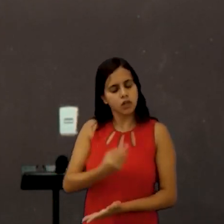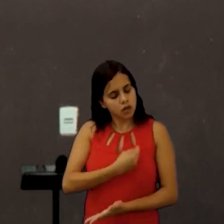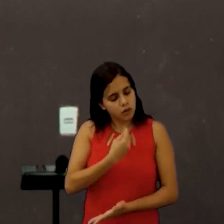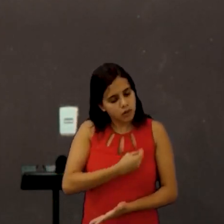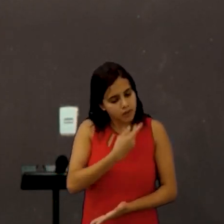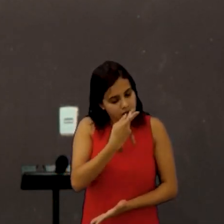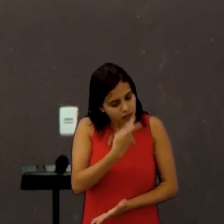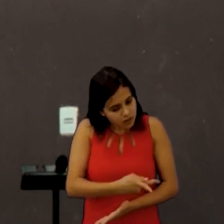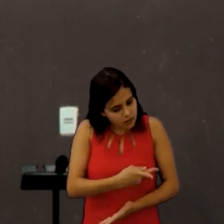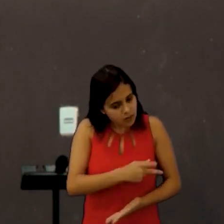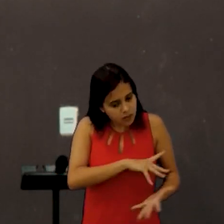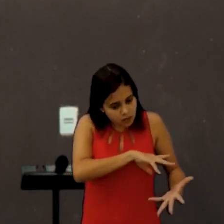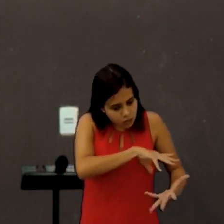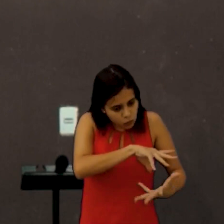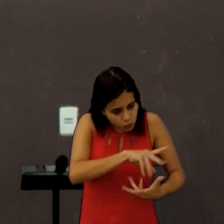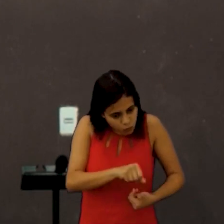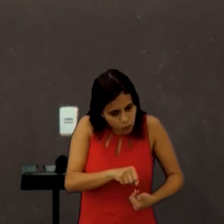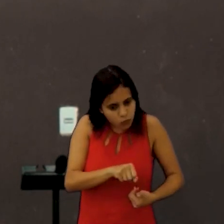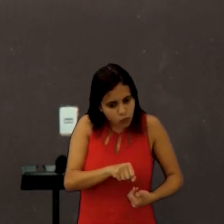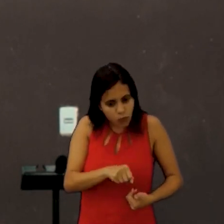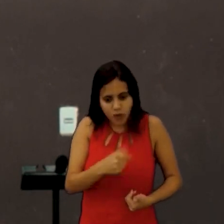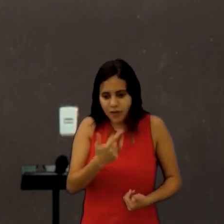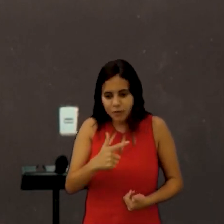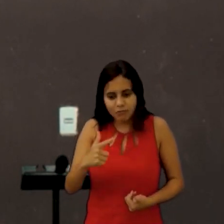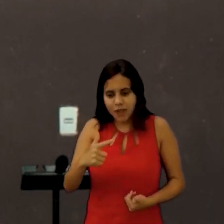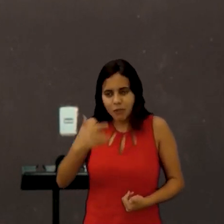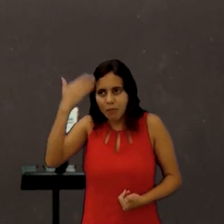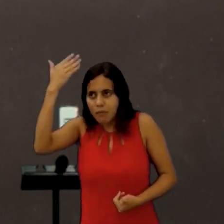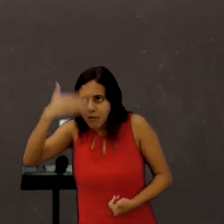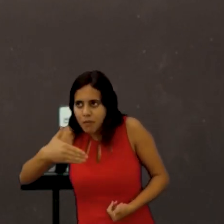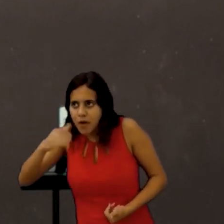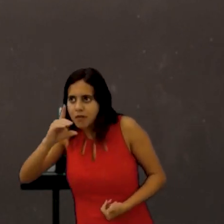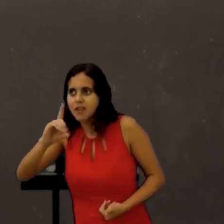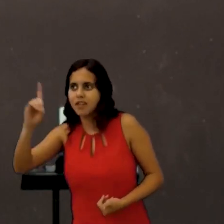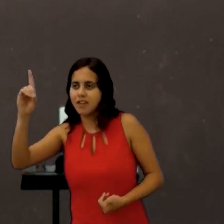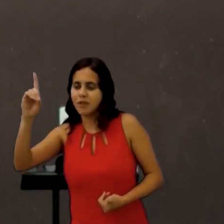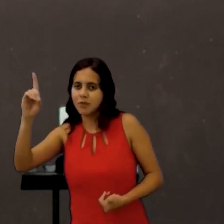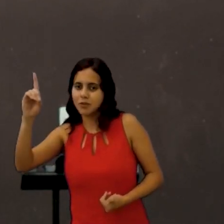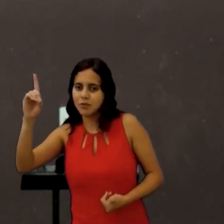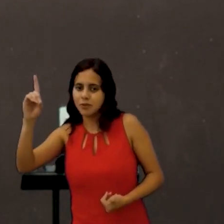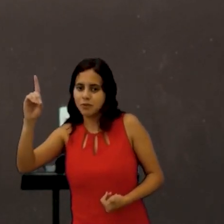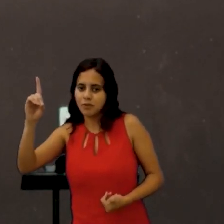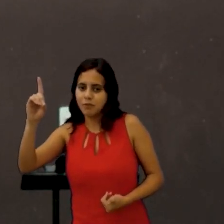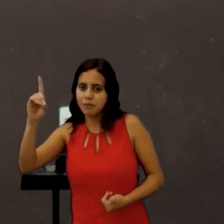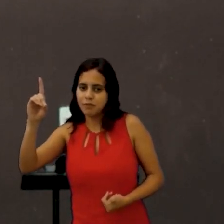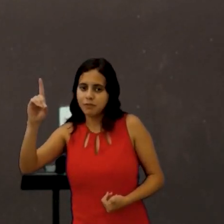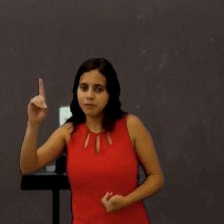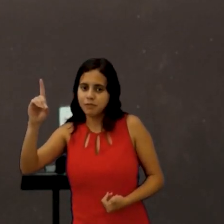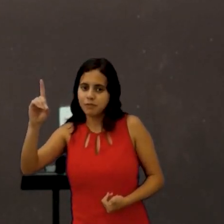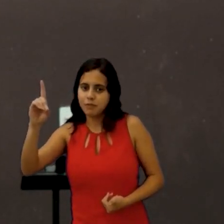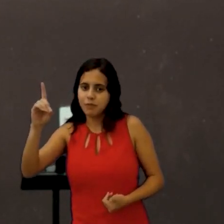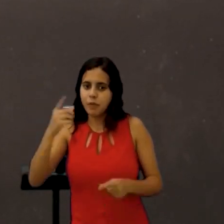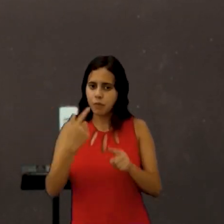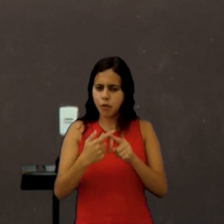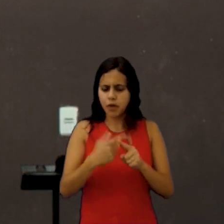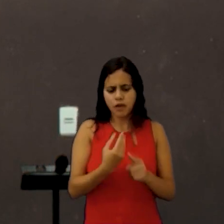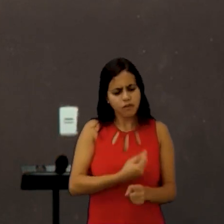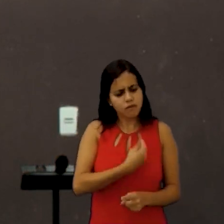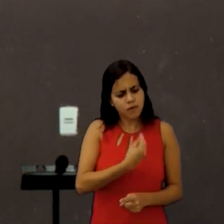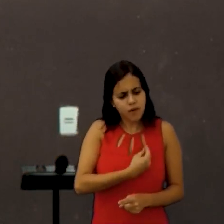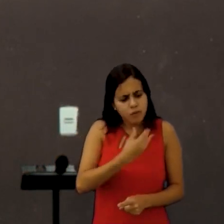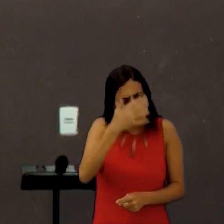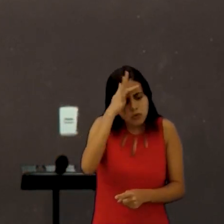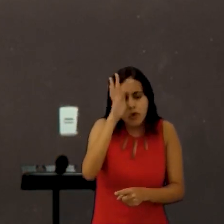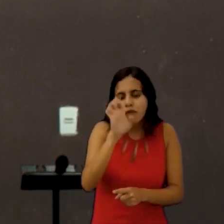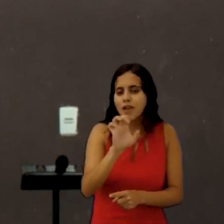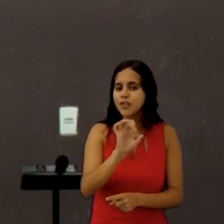aqui, eu estou ausente da presença do Senhor na eternidade. Porque andamos por fé